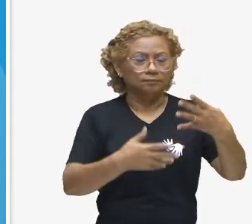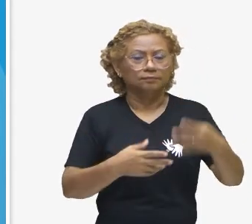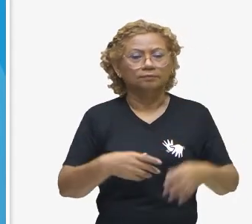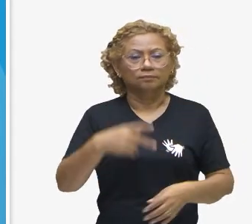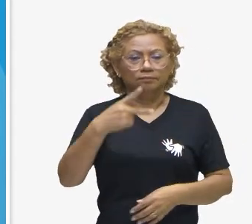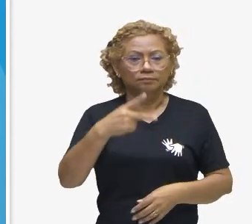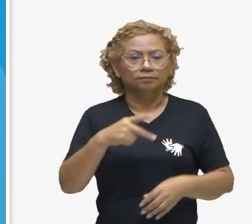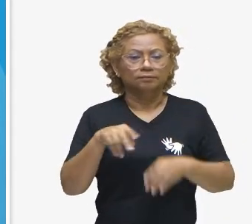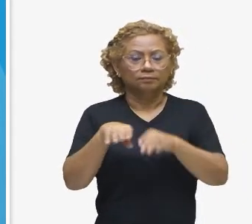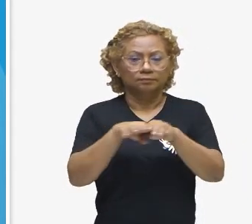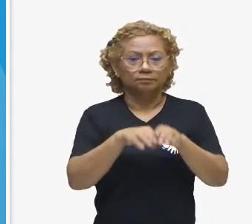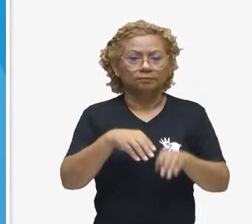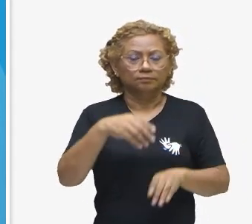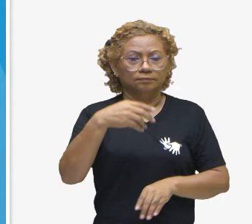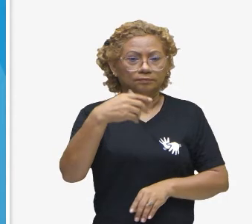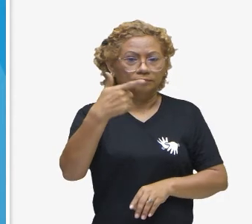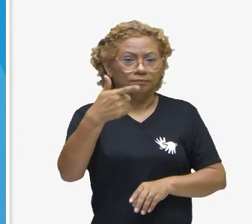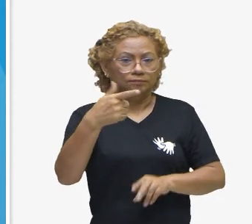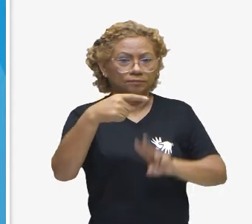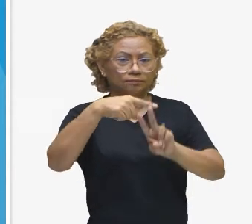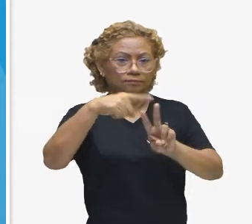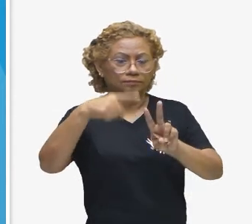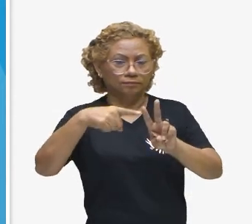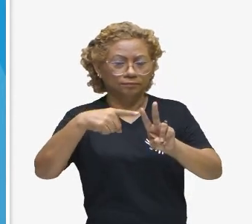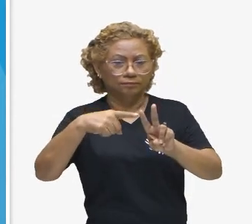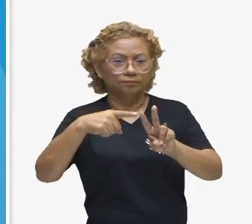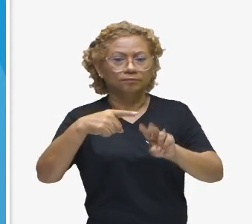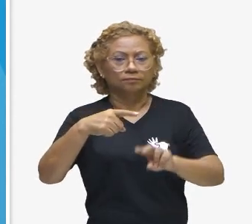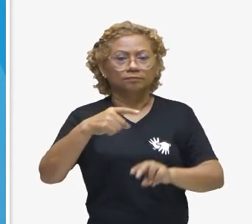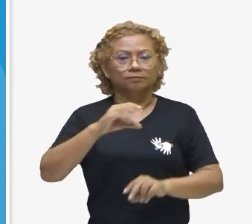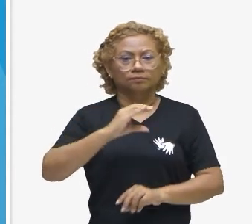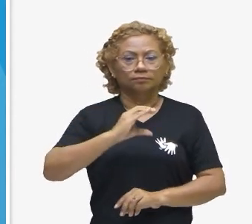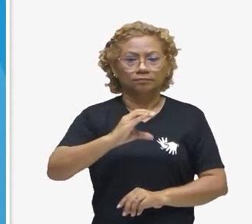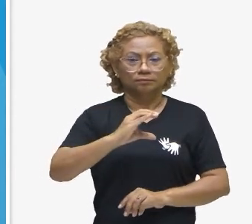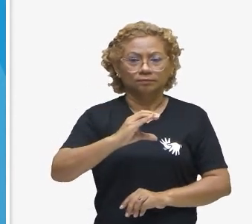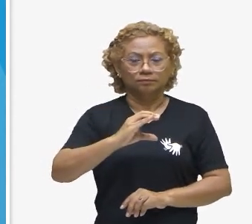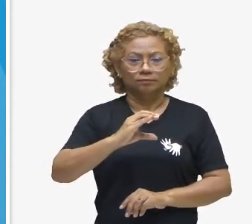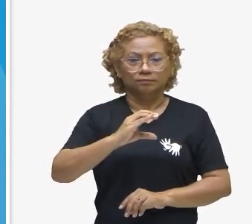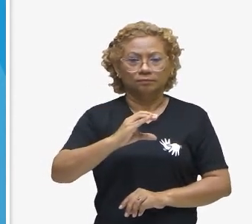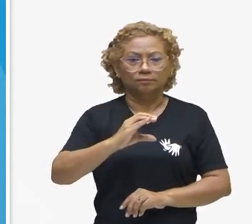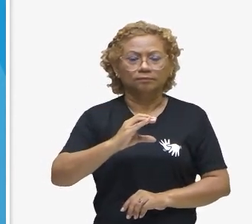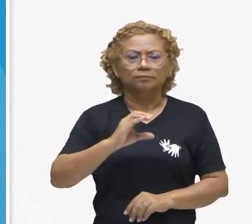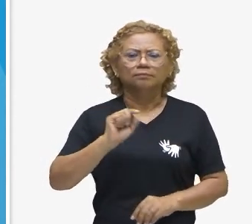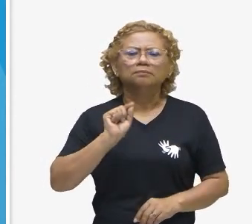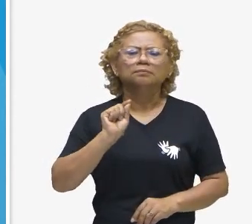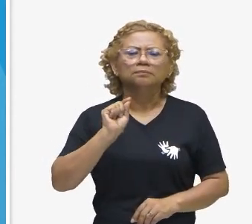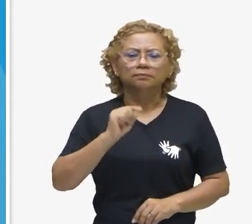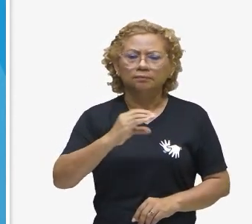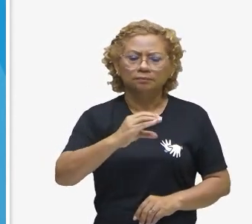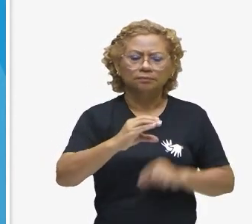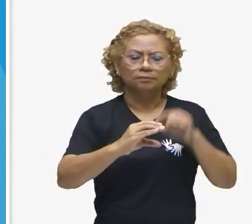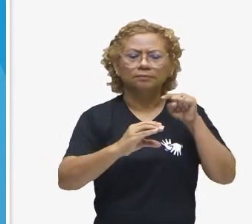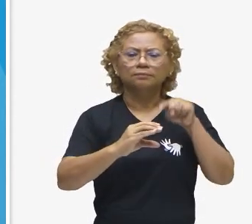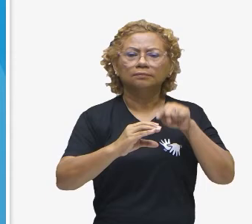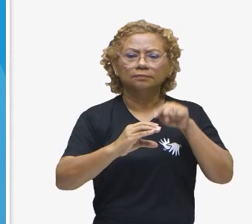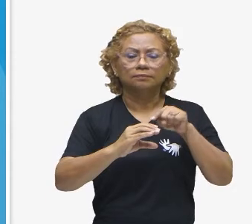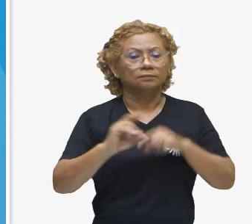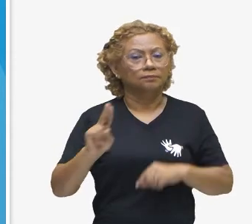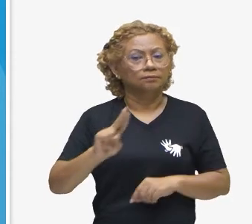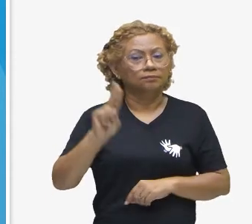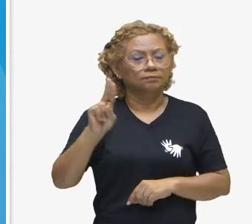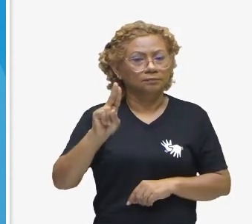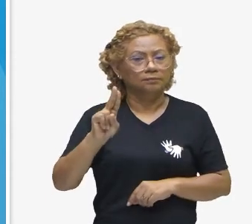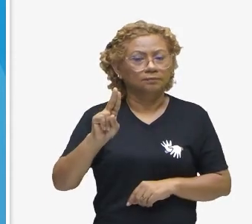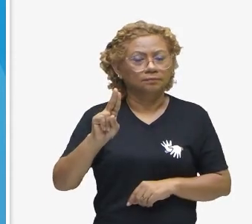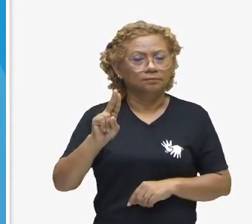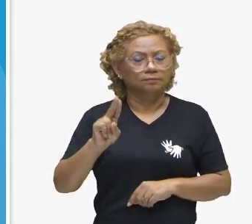2π sobre módulo de C. E o C é quem? É o valor que acompanha o x na função. Aqui